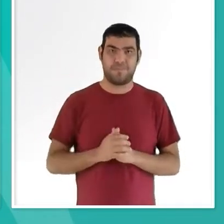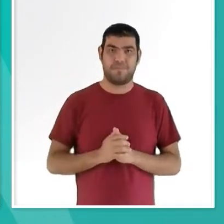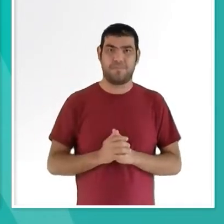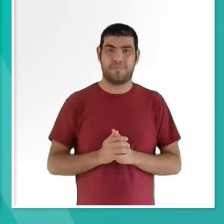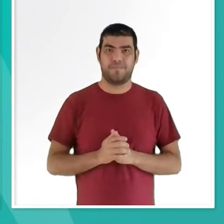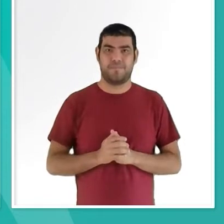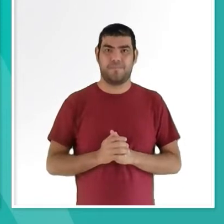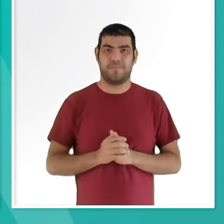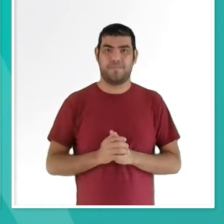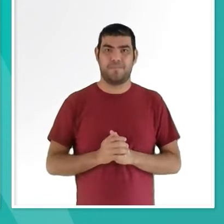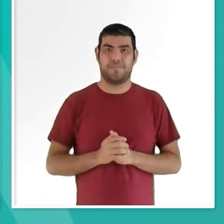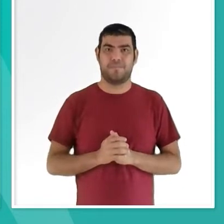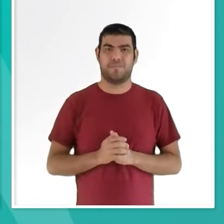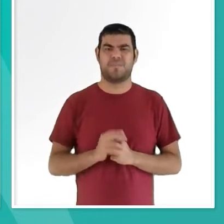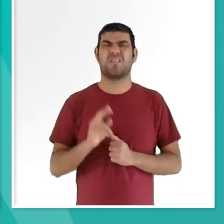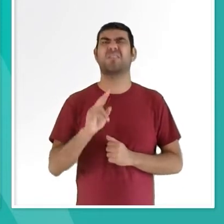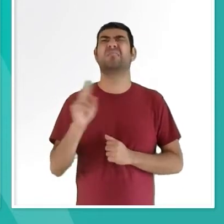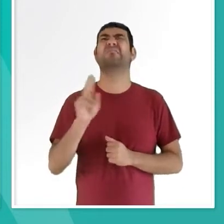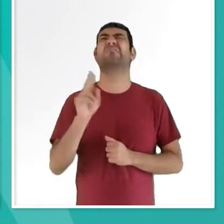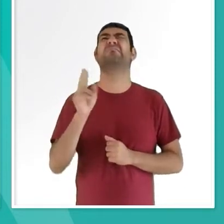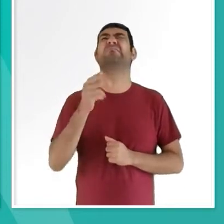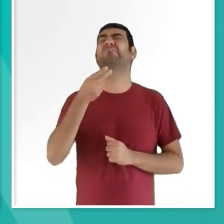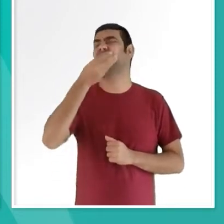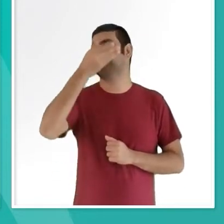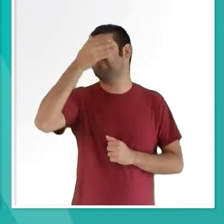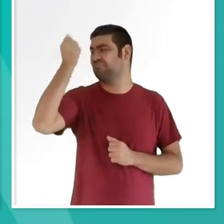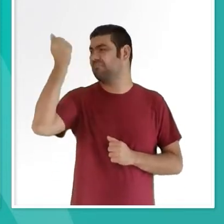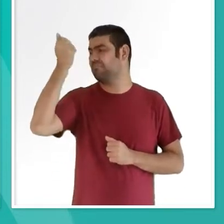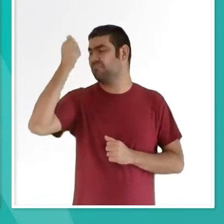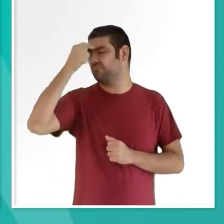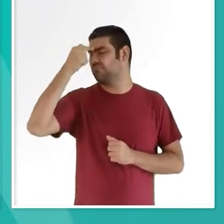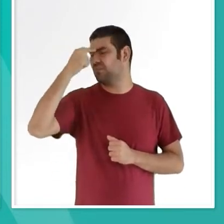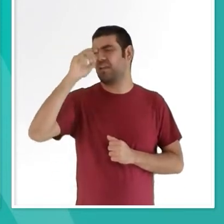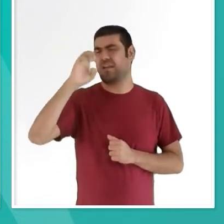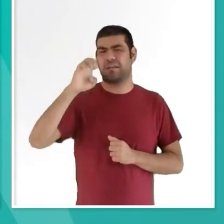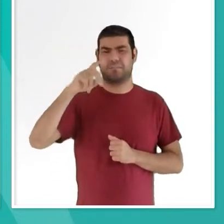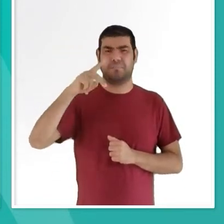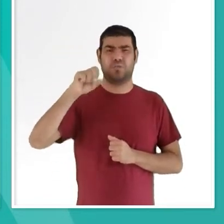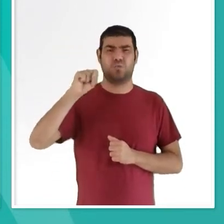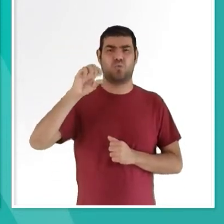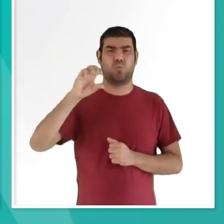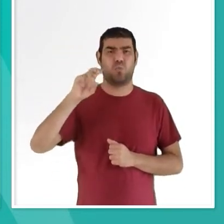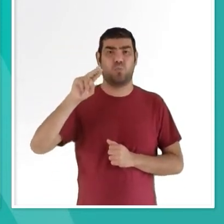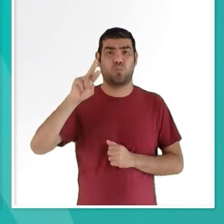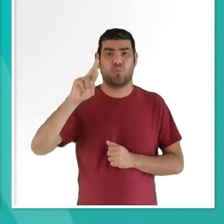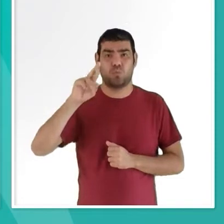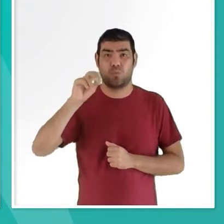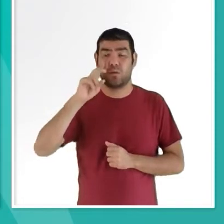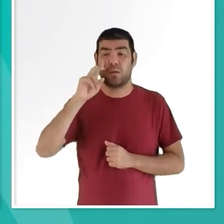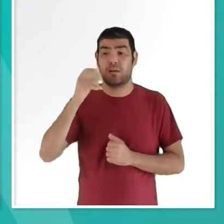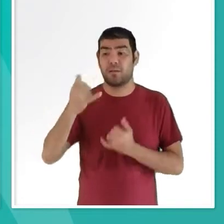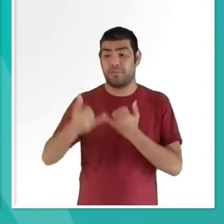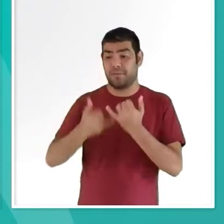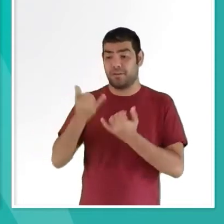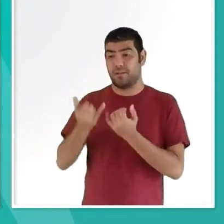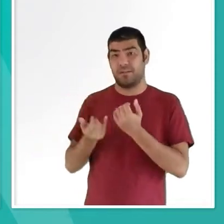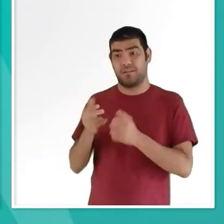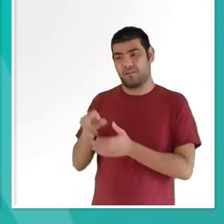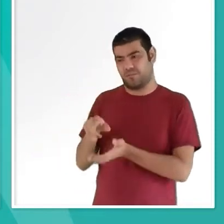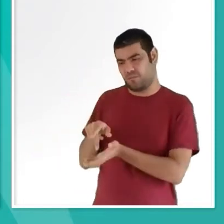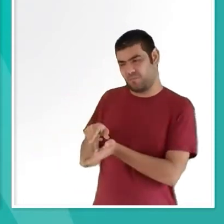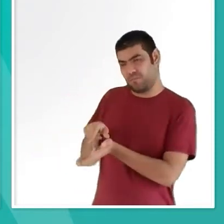episcuros, certo? Então o episcuros era uma espécie de brincadeira parecida com a embaixadinha. Eles